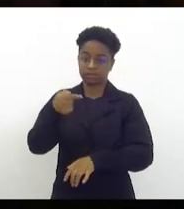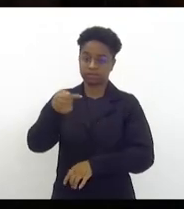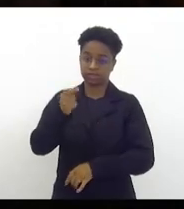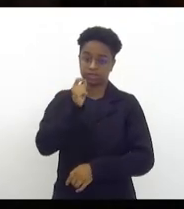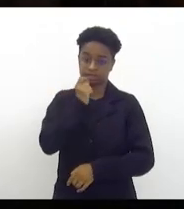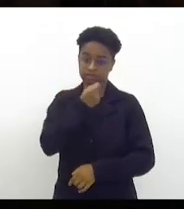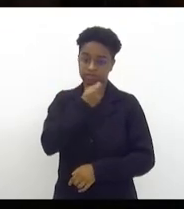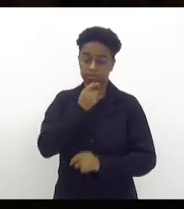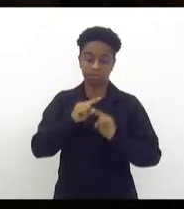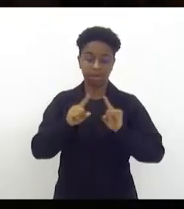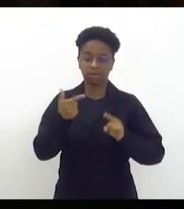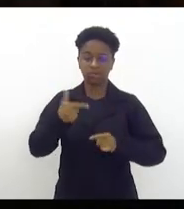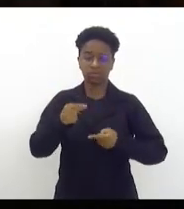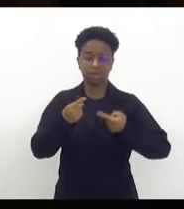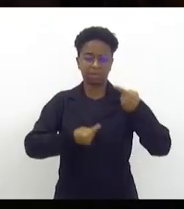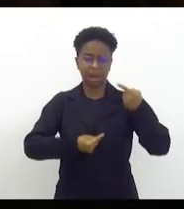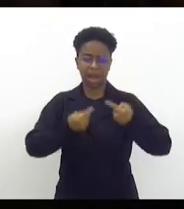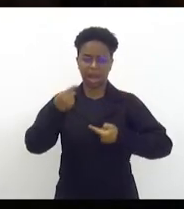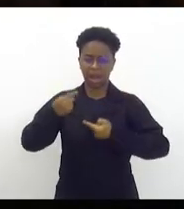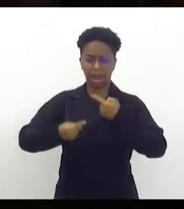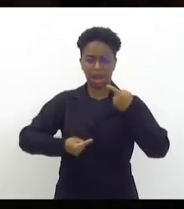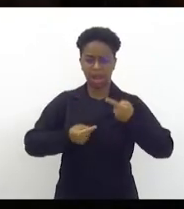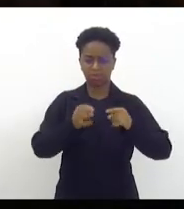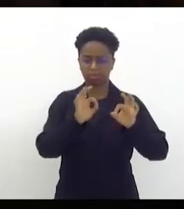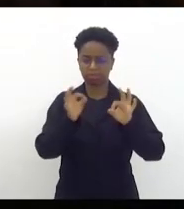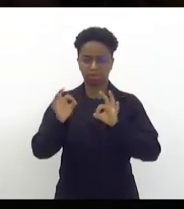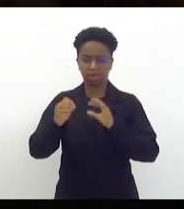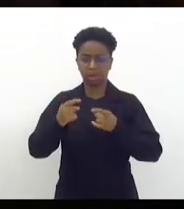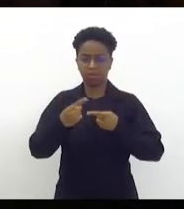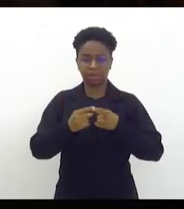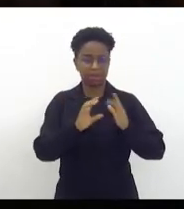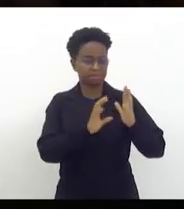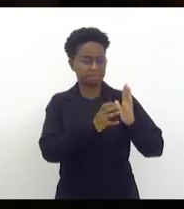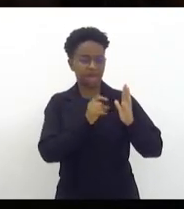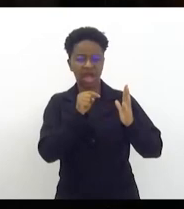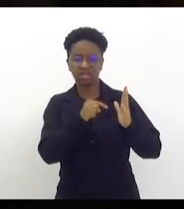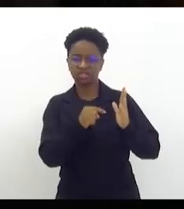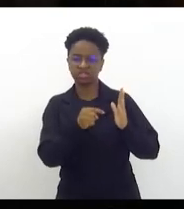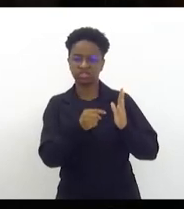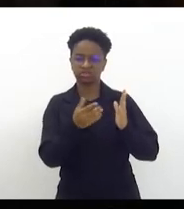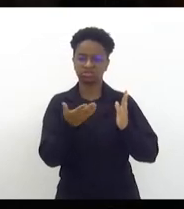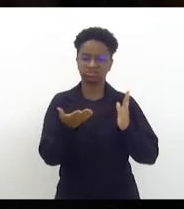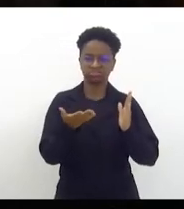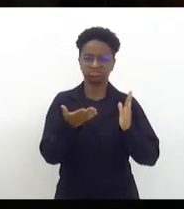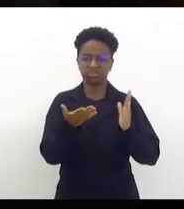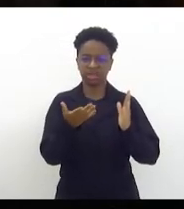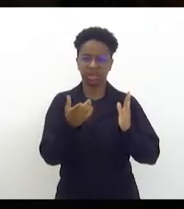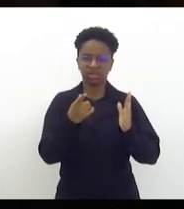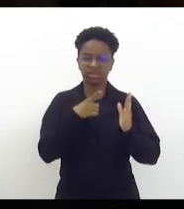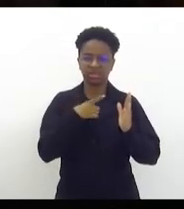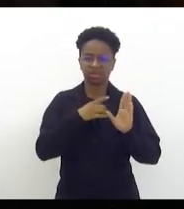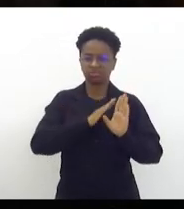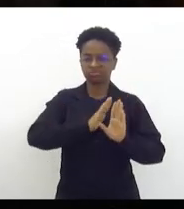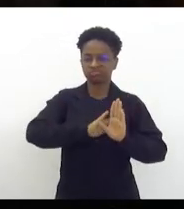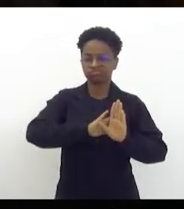havia essa polêmica de que partido tinha a